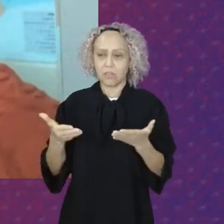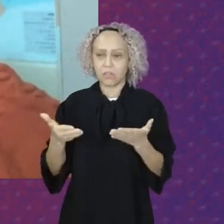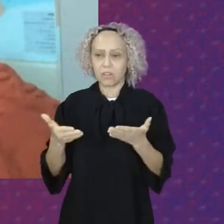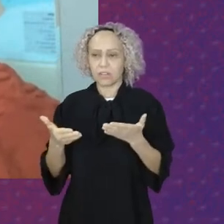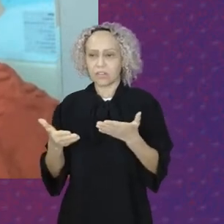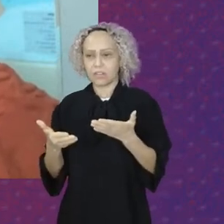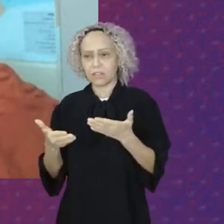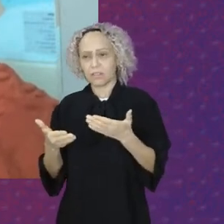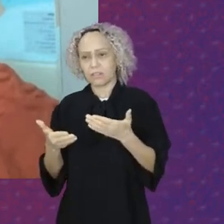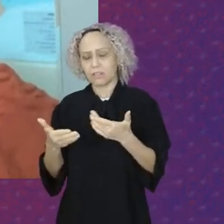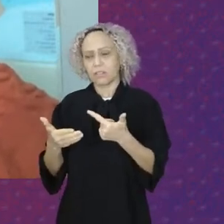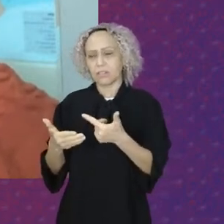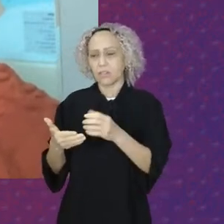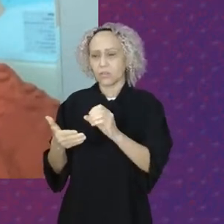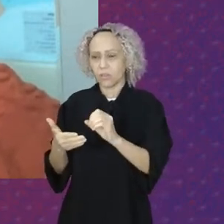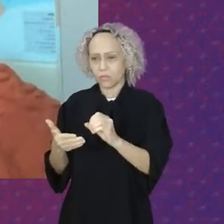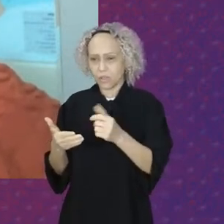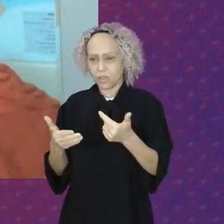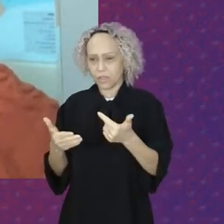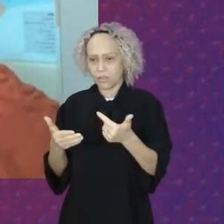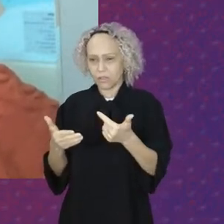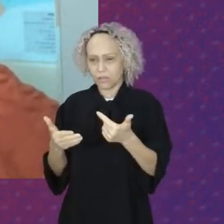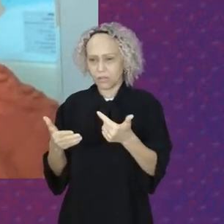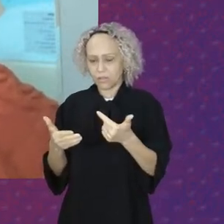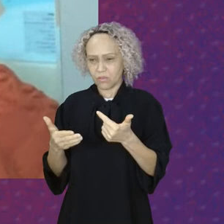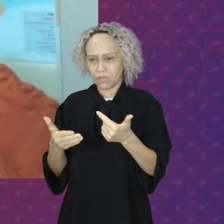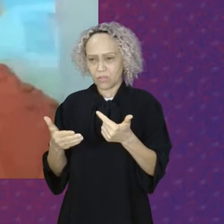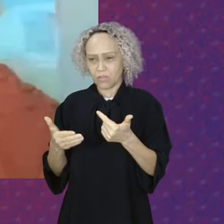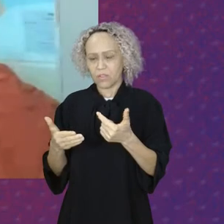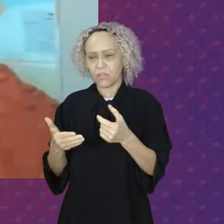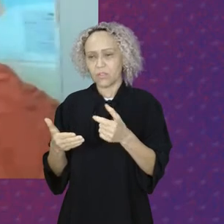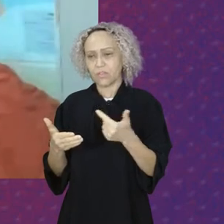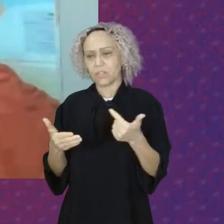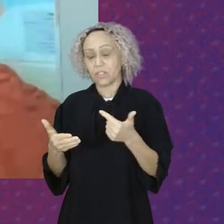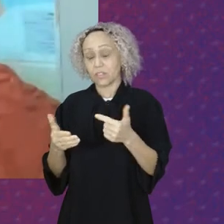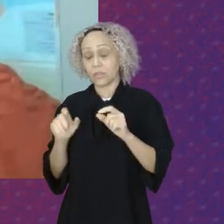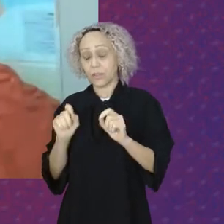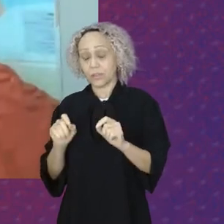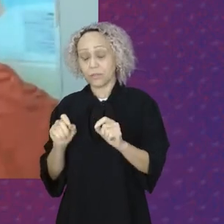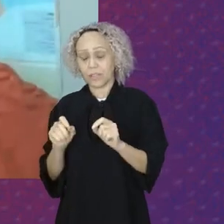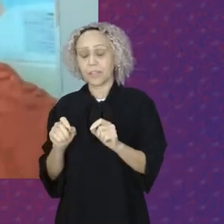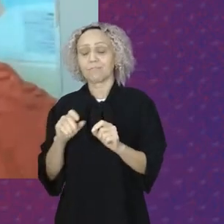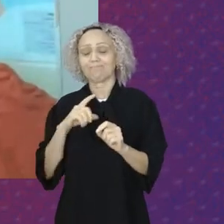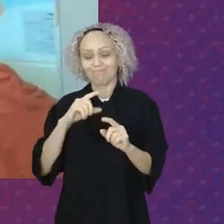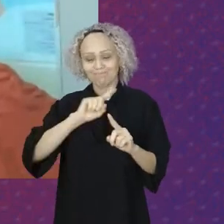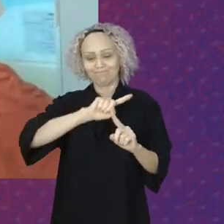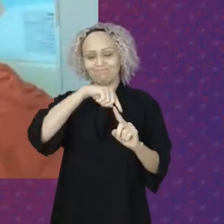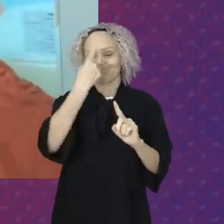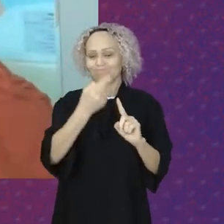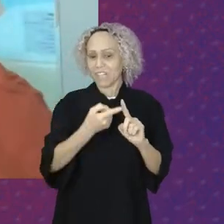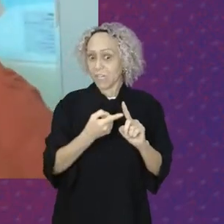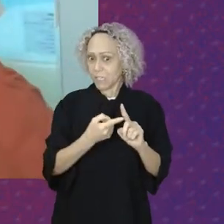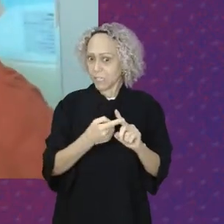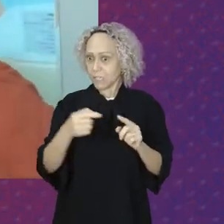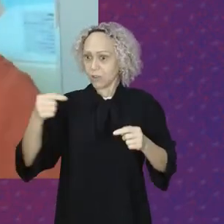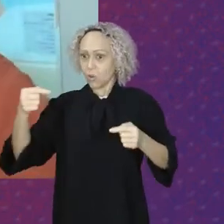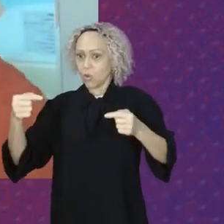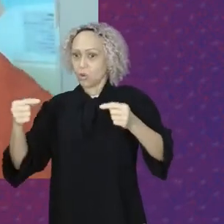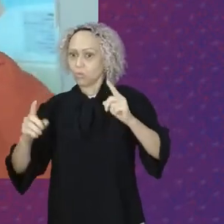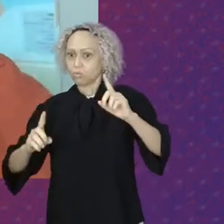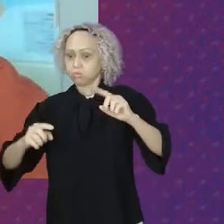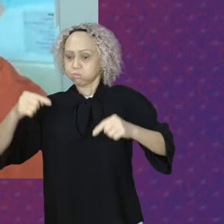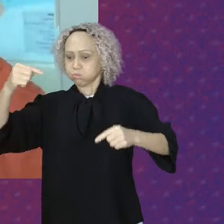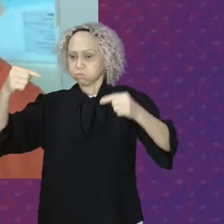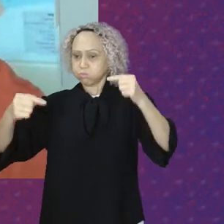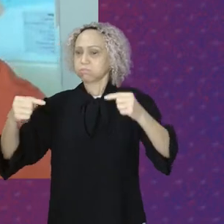2022, disputei a eleição gestante. E quero falar para vocês um pouco desse momento. Primeiro que